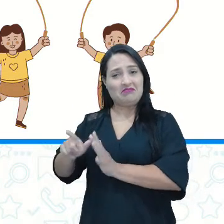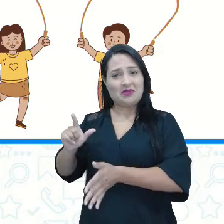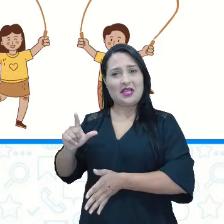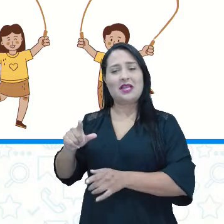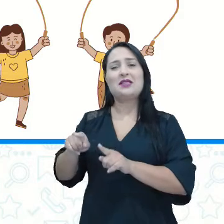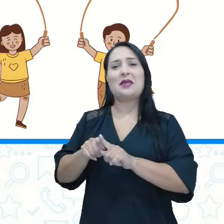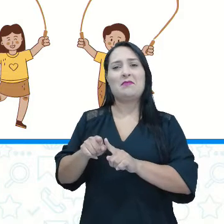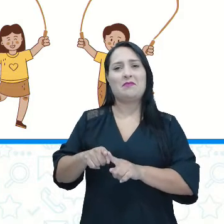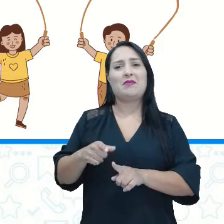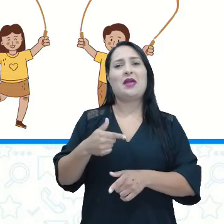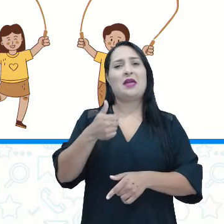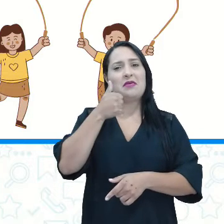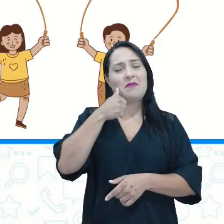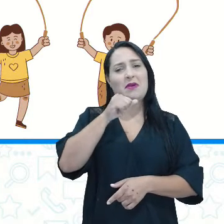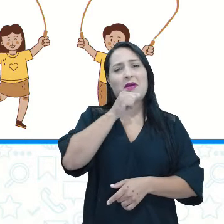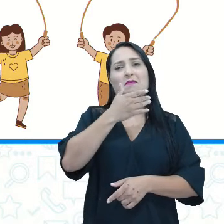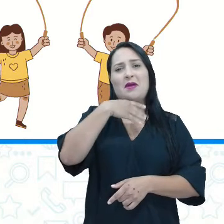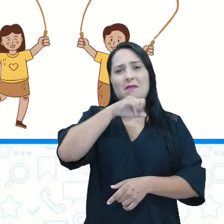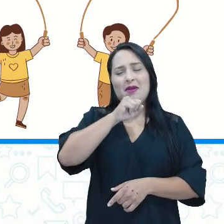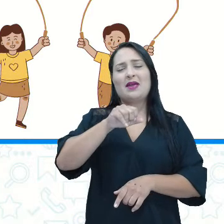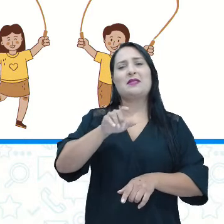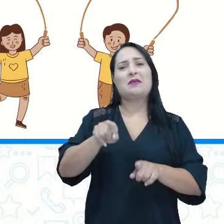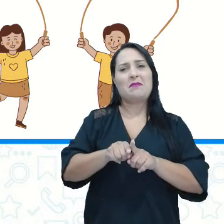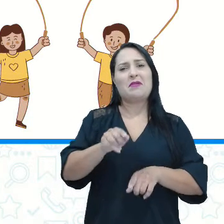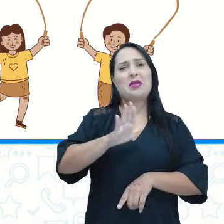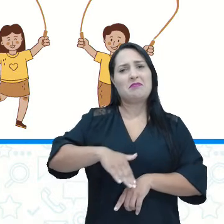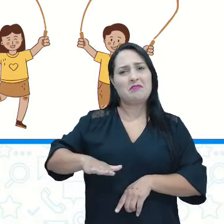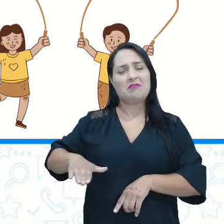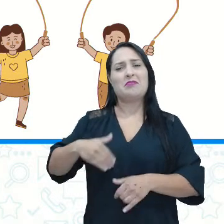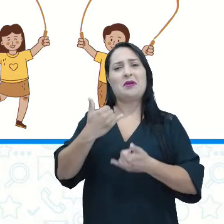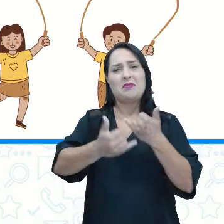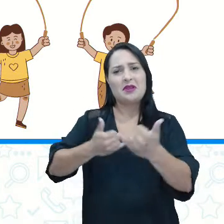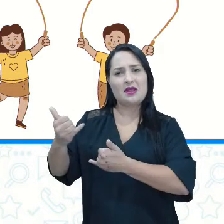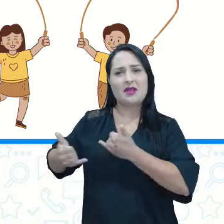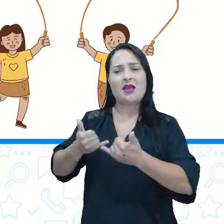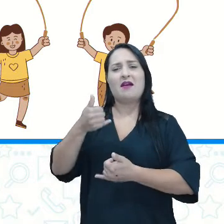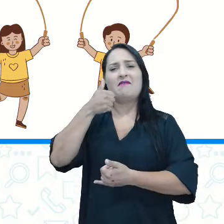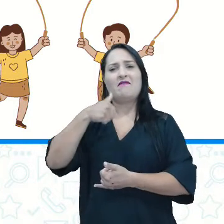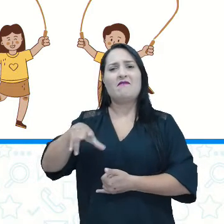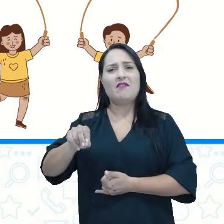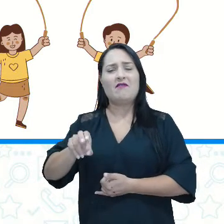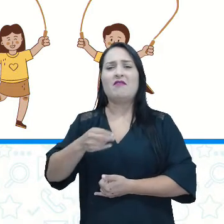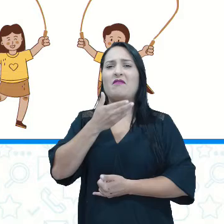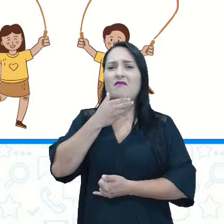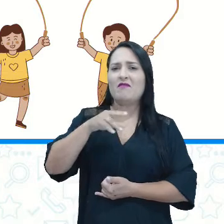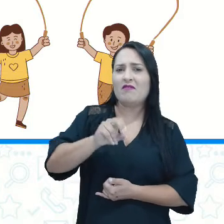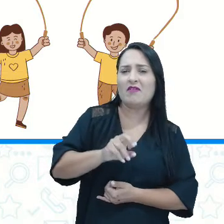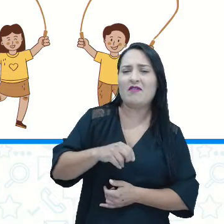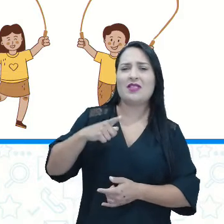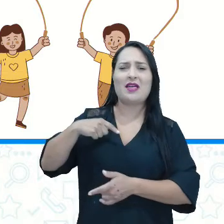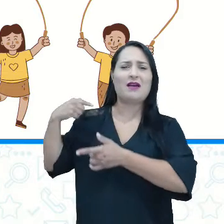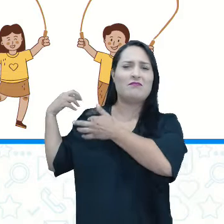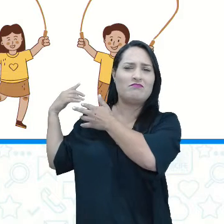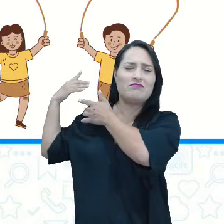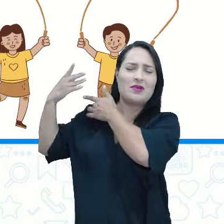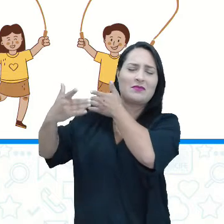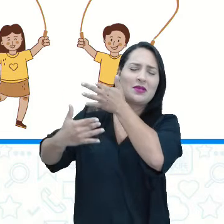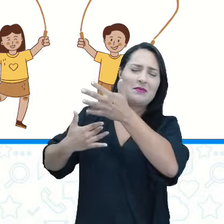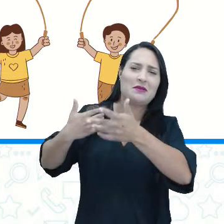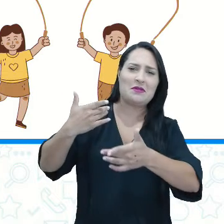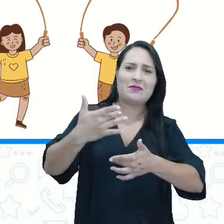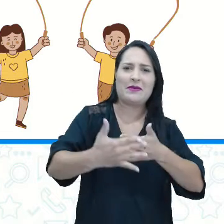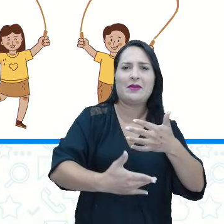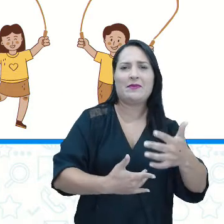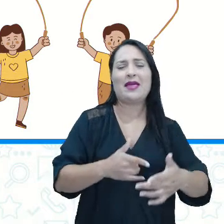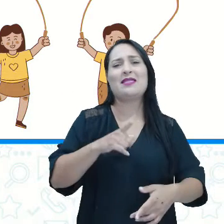fizeram parte da infância dos seus pais, do seu avô, da sua avó. Isso é uma coisa que passa de geração em geração. Tem